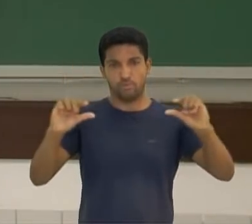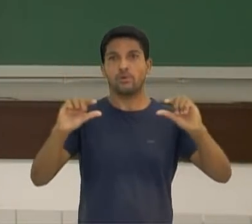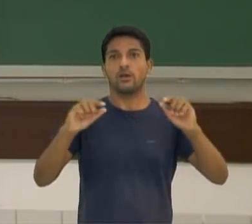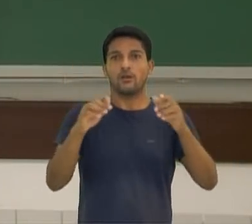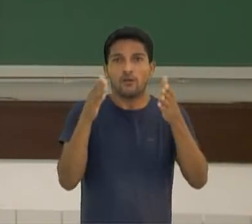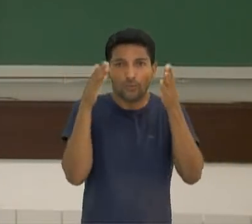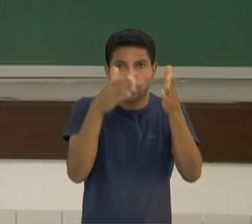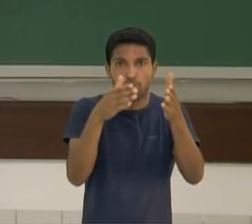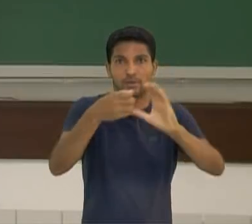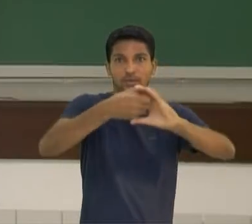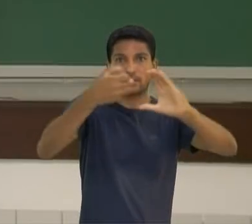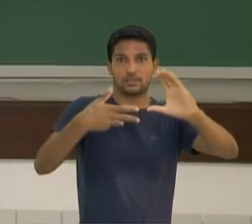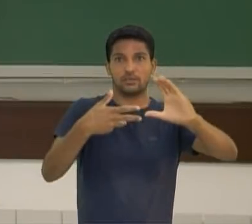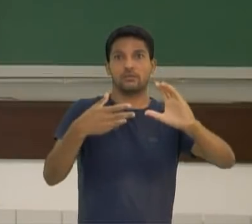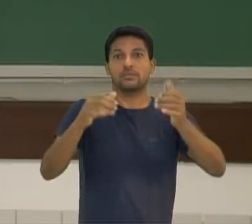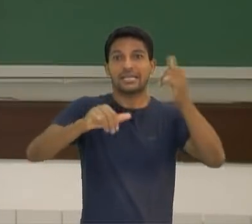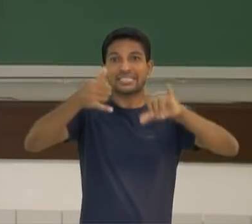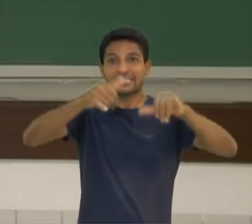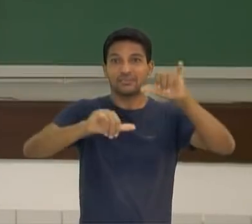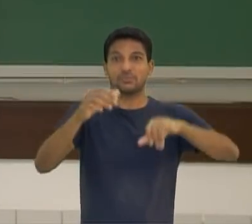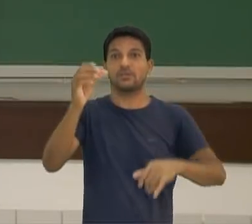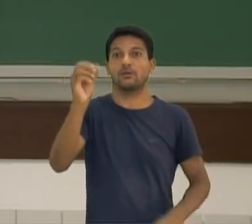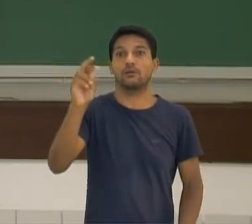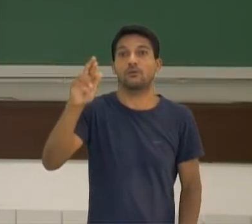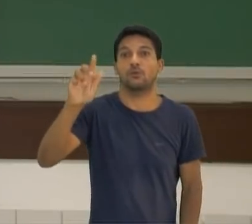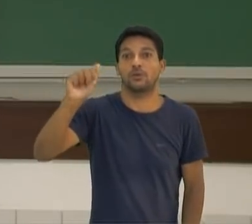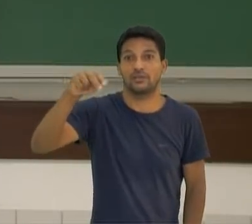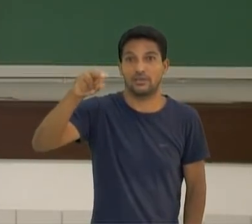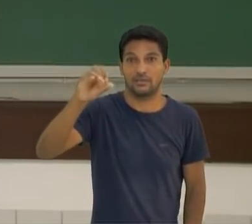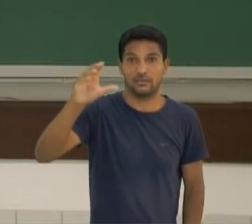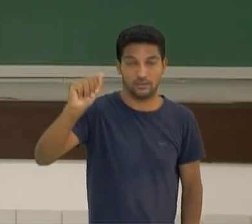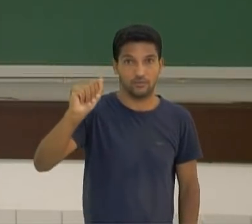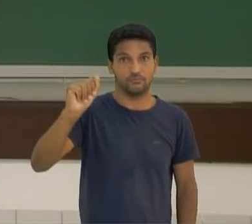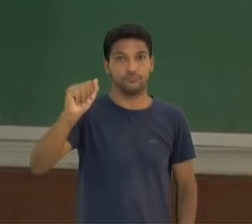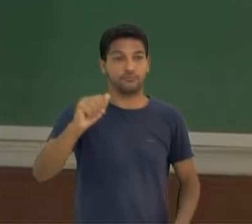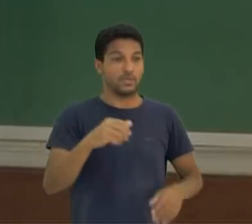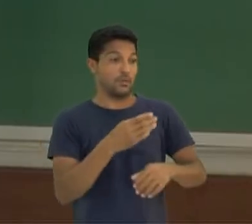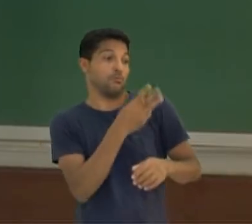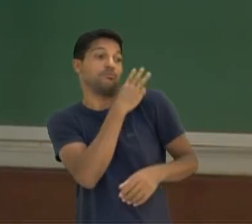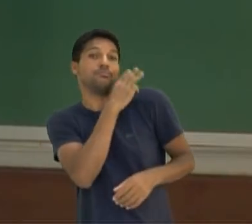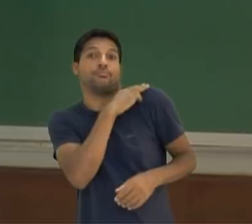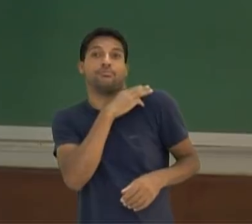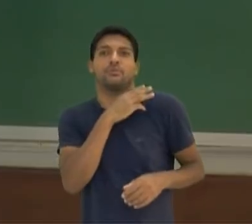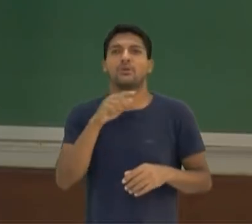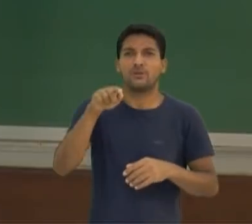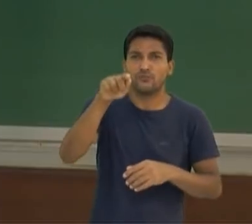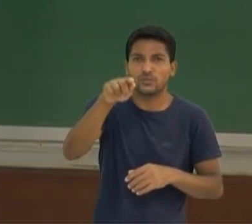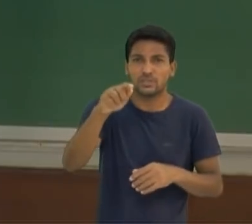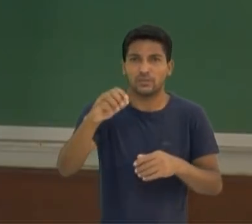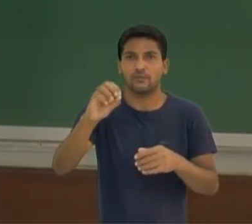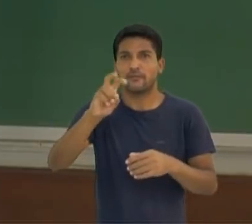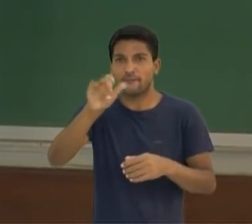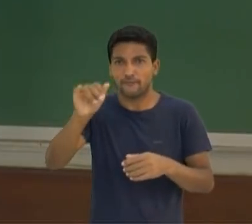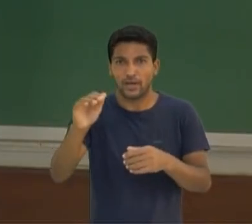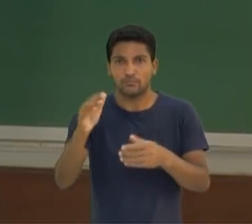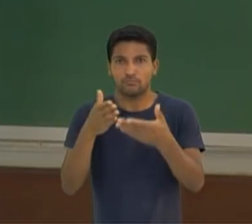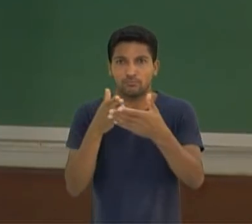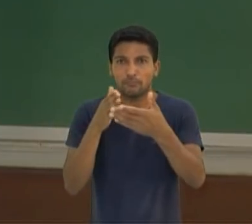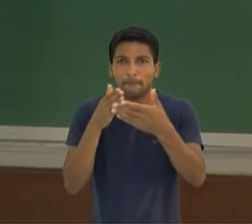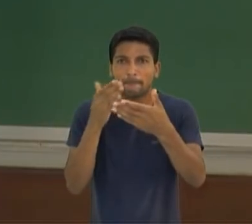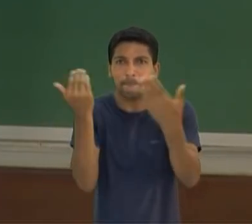orgânica, que é o conteúdo da terceira série. E para você que vai prestar vestibular, para você que vai prestar Enem, é uma